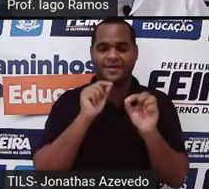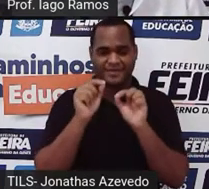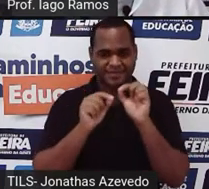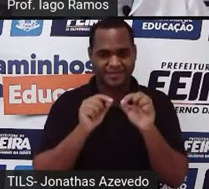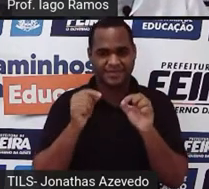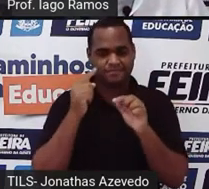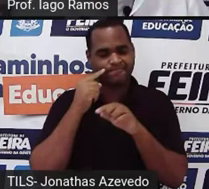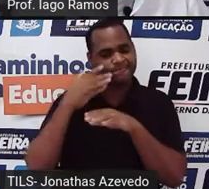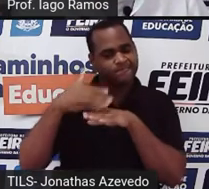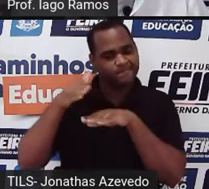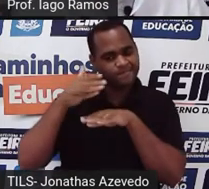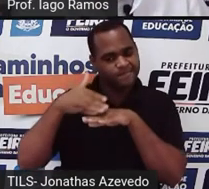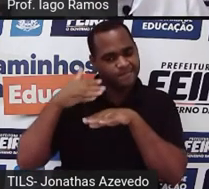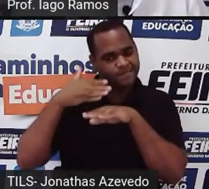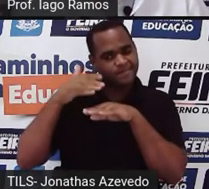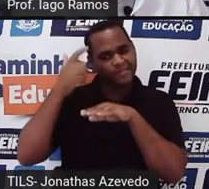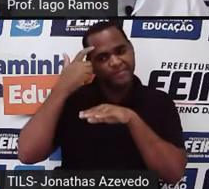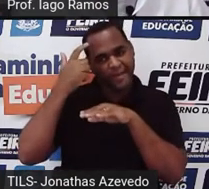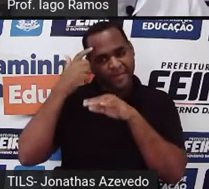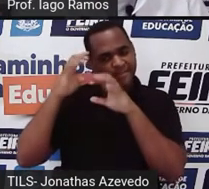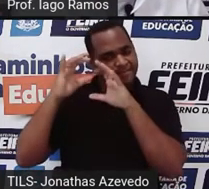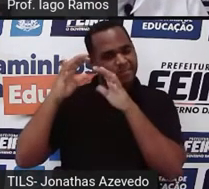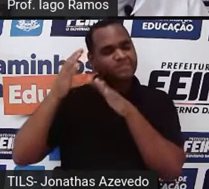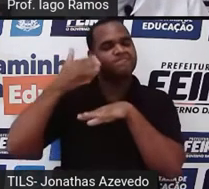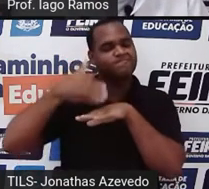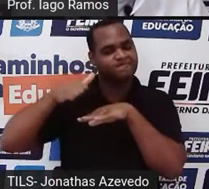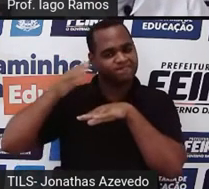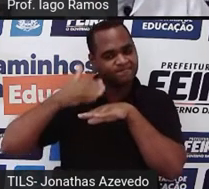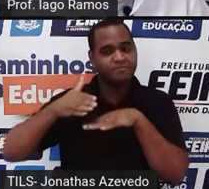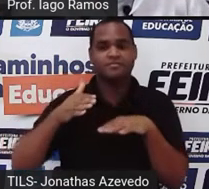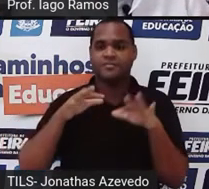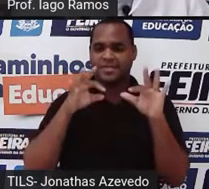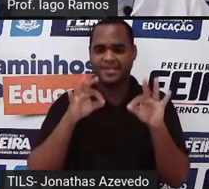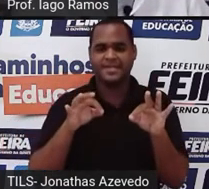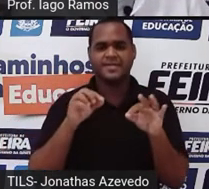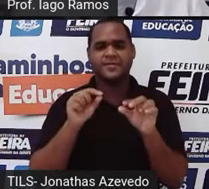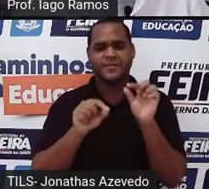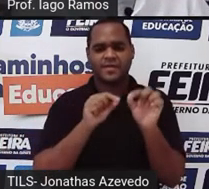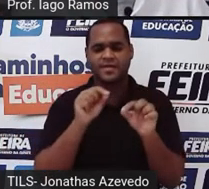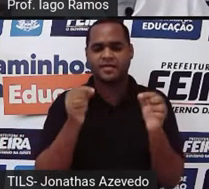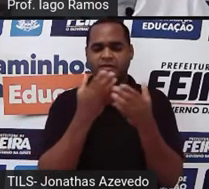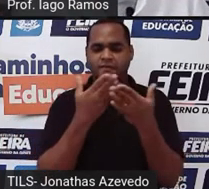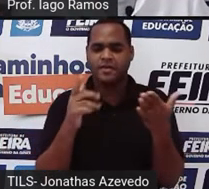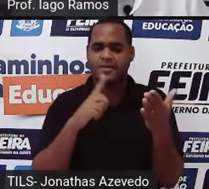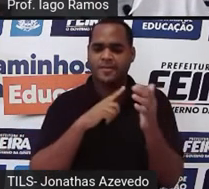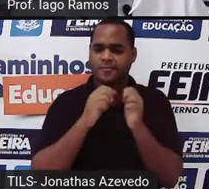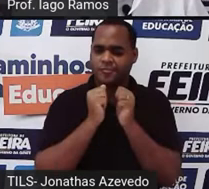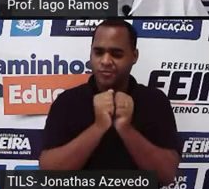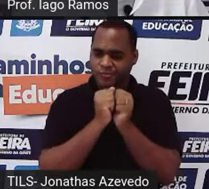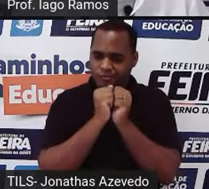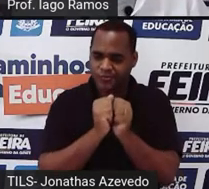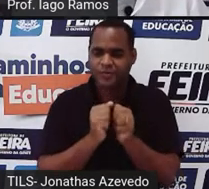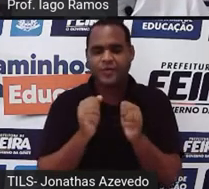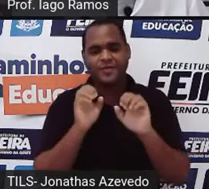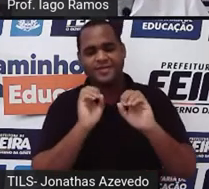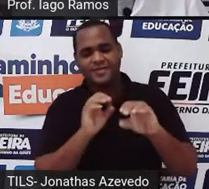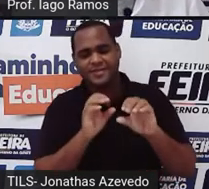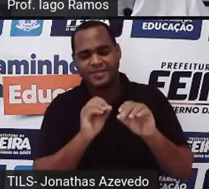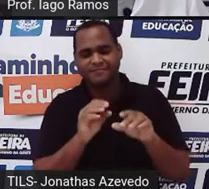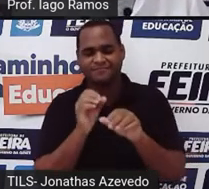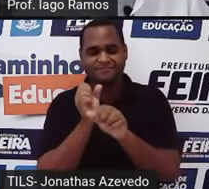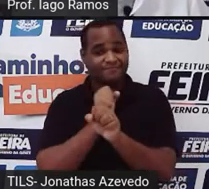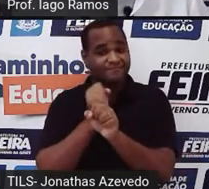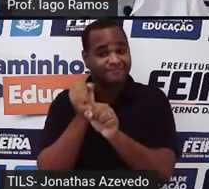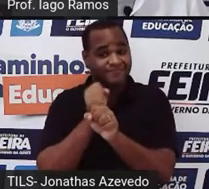esse exercício de memória, tá? E com certeza, se você já vem acompanhando as nossas aulas há bastante